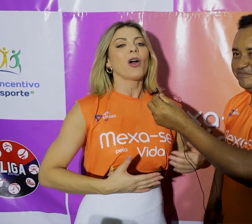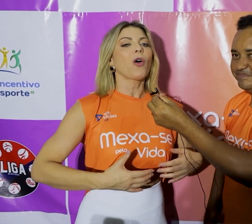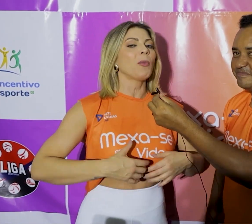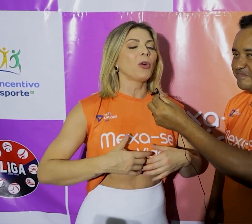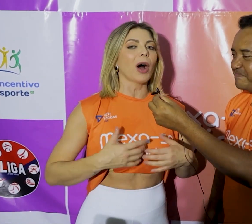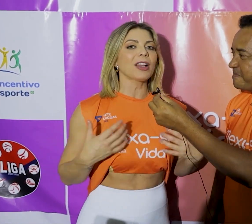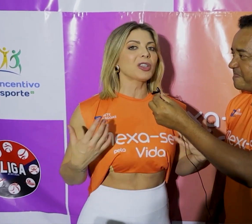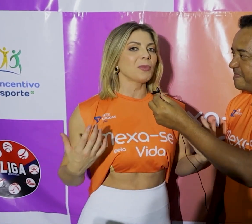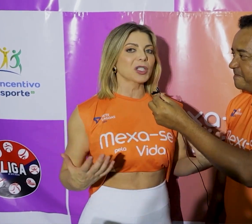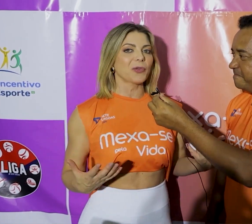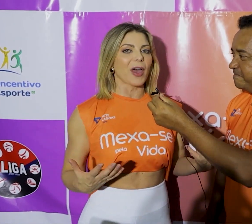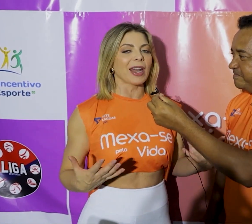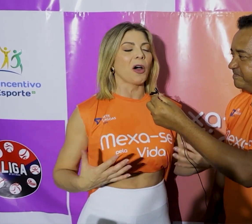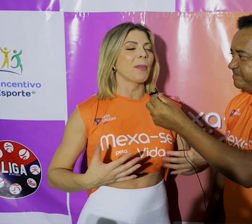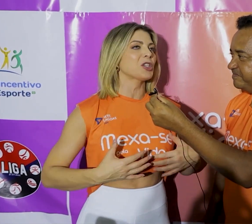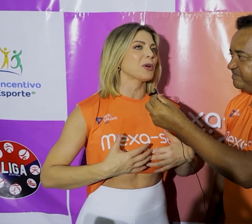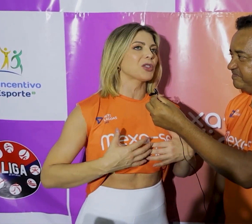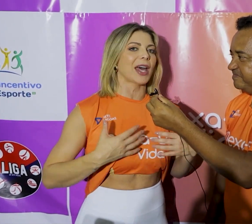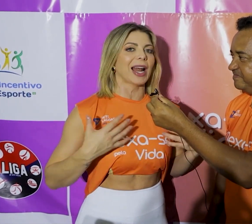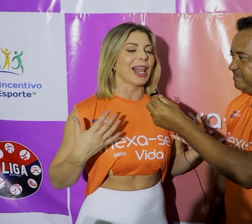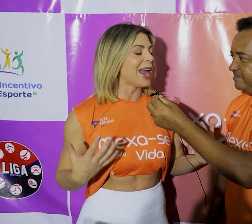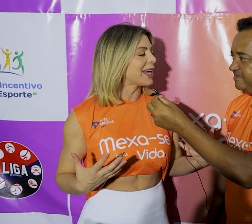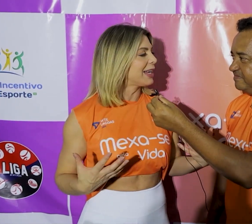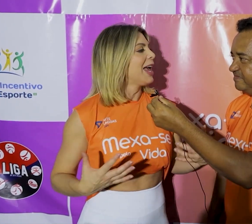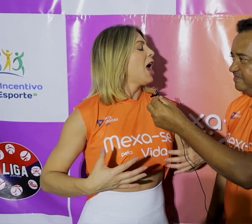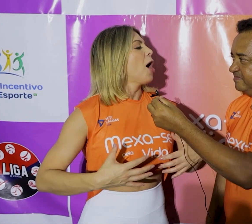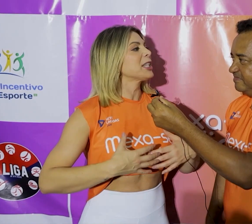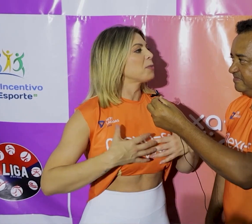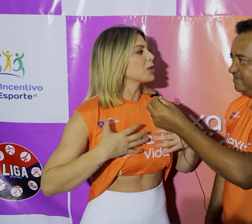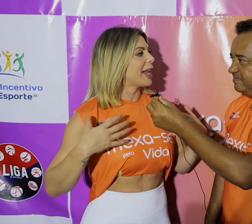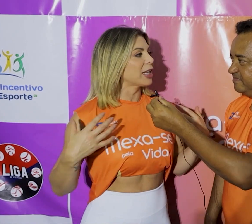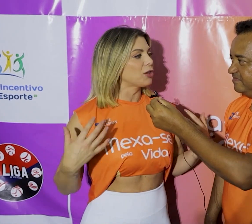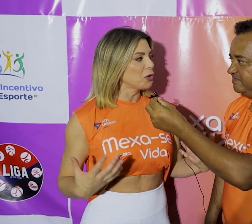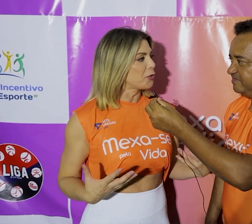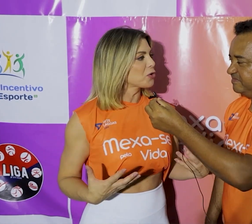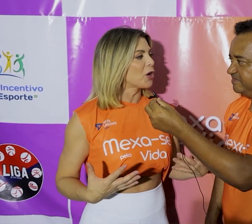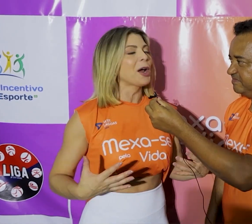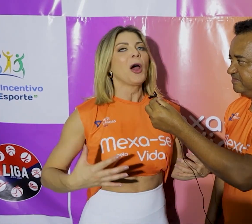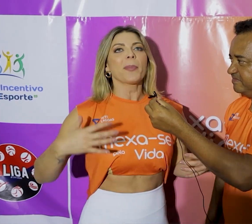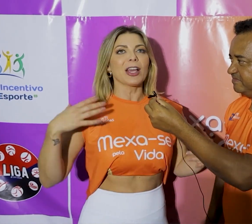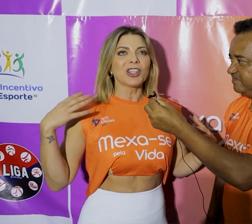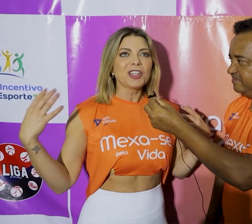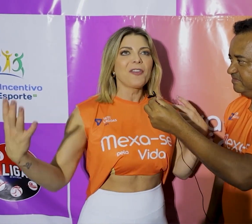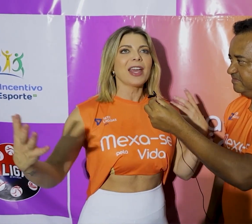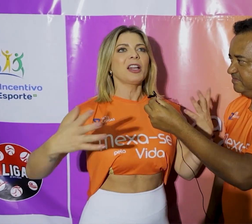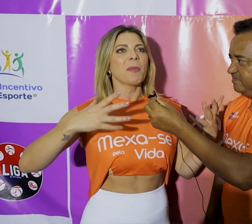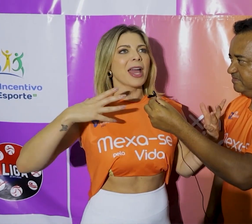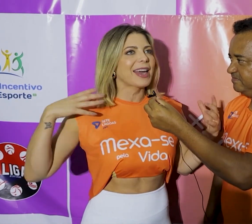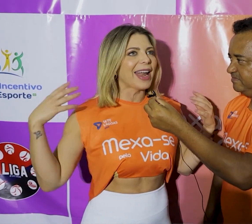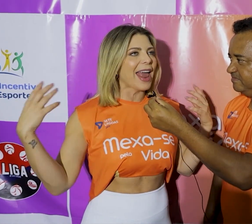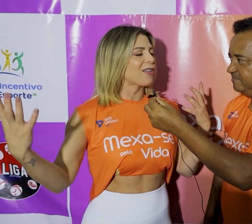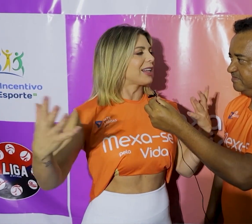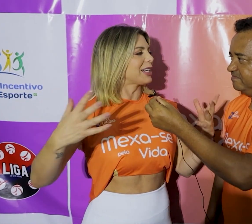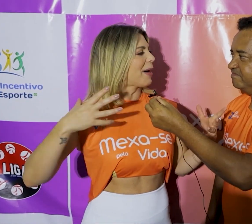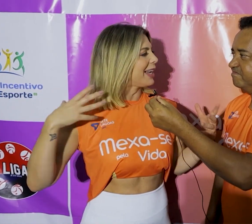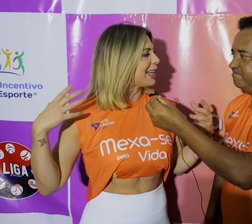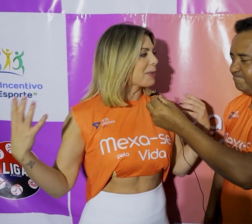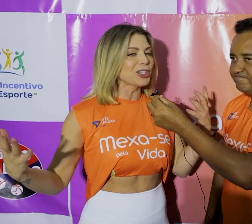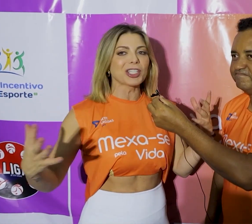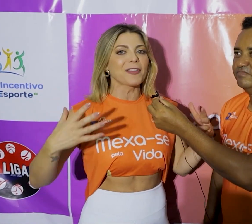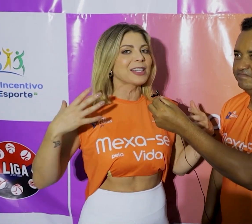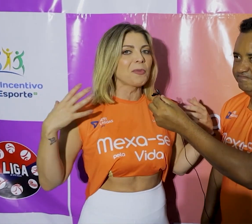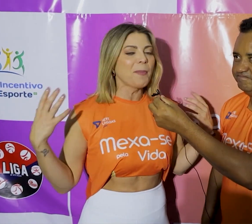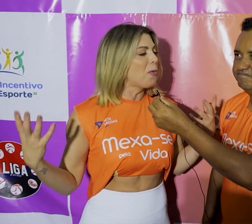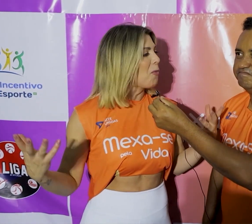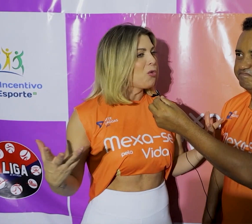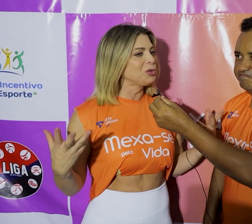carro, como a atmosfera é uma atmosfera alegre, é uma atmosfera que tudo funciona, que a gente vê que tem uma egrégora trabalhando,